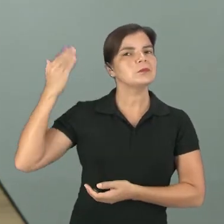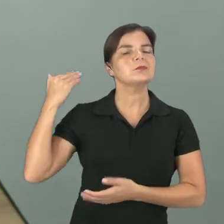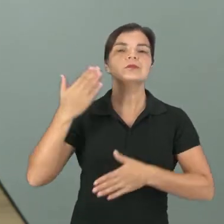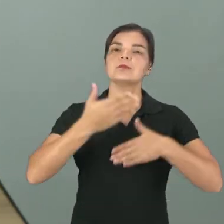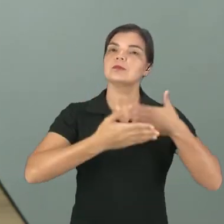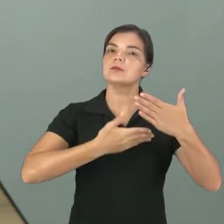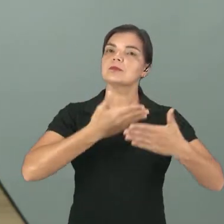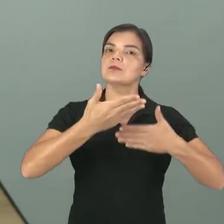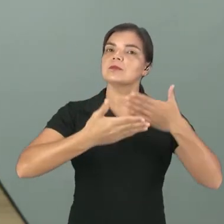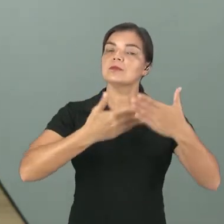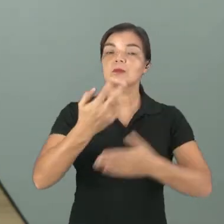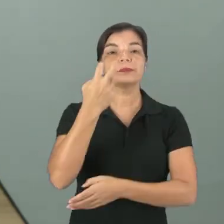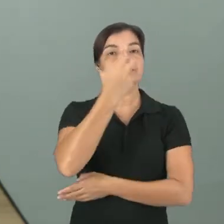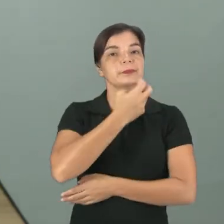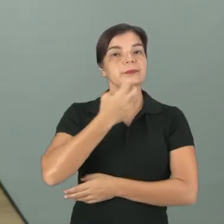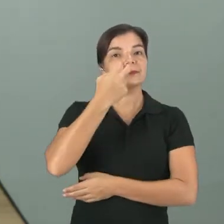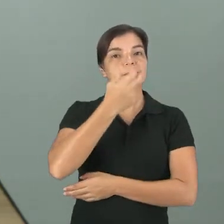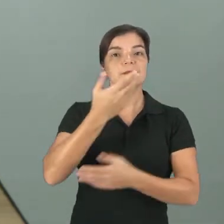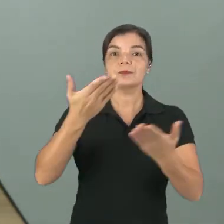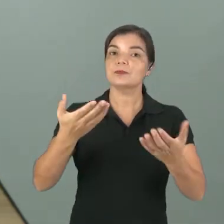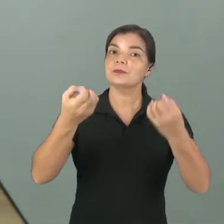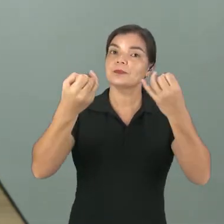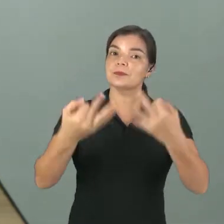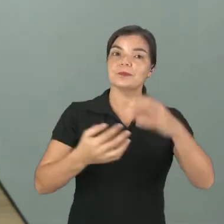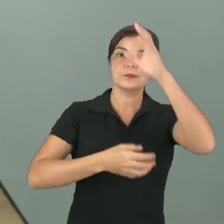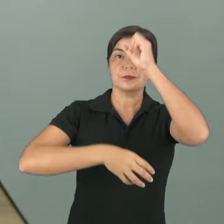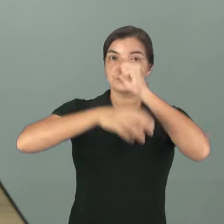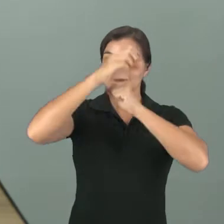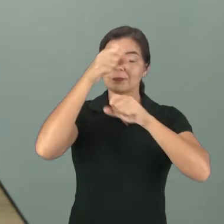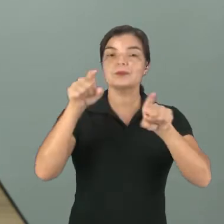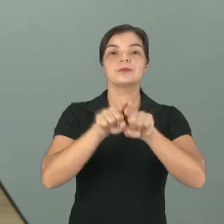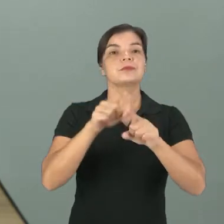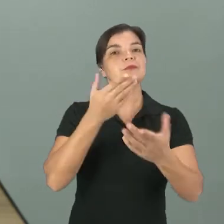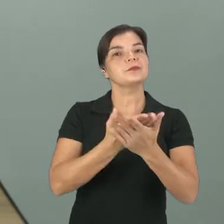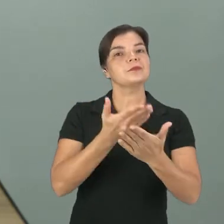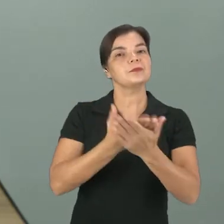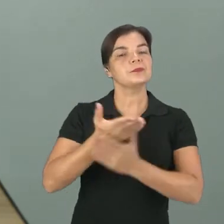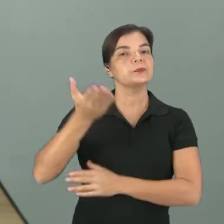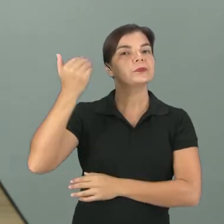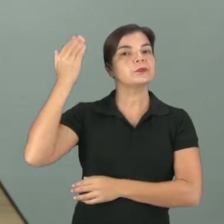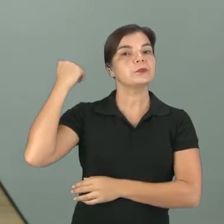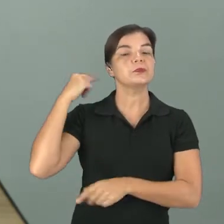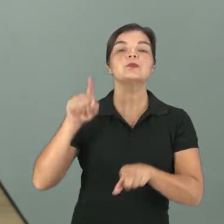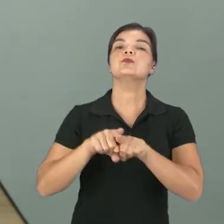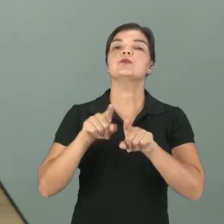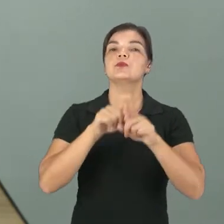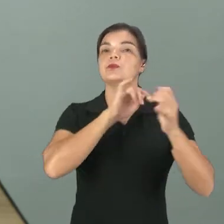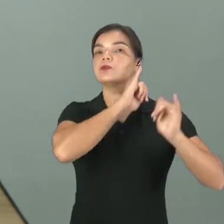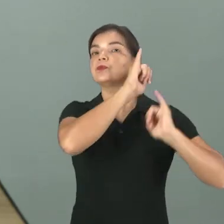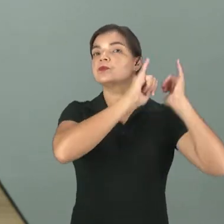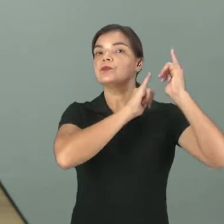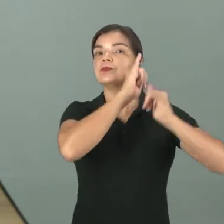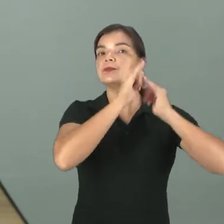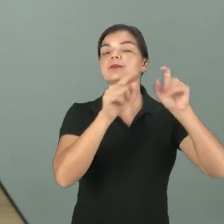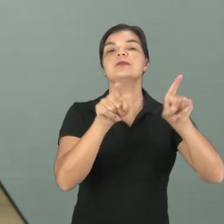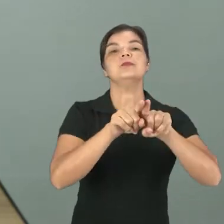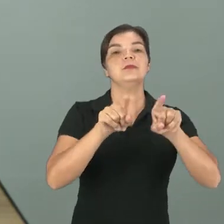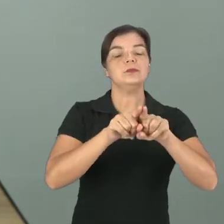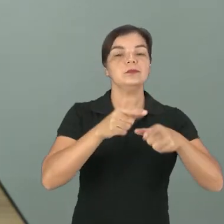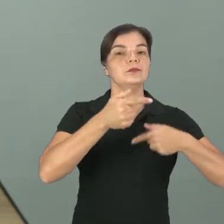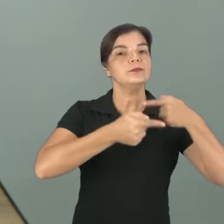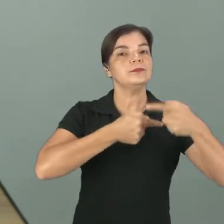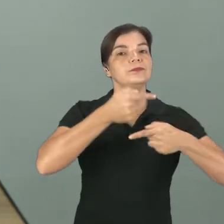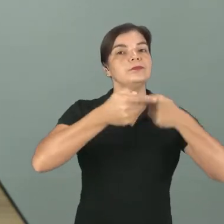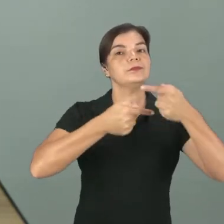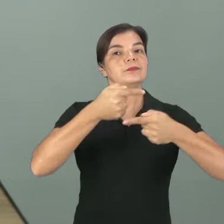foram passados oralmente, assim como nós aprendemos lá na aula anterior sobre as lendas. Eles eram passados de boca em boca, de